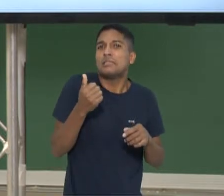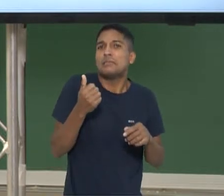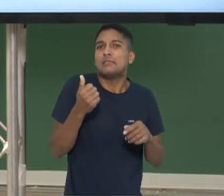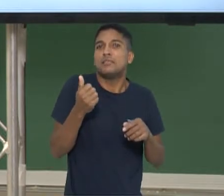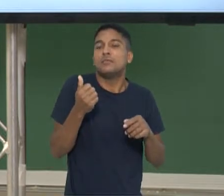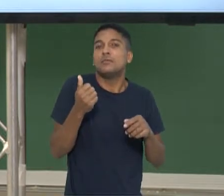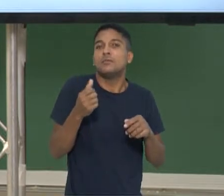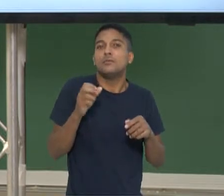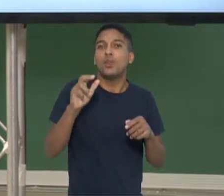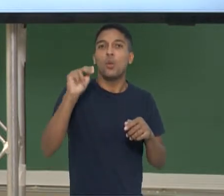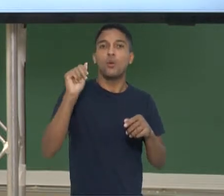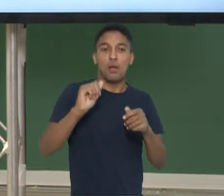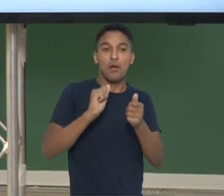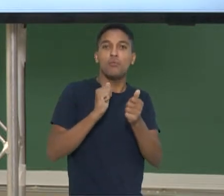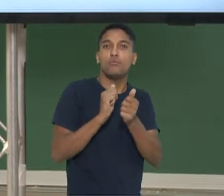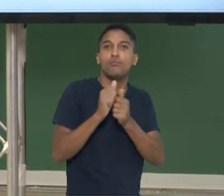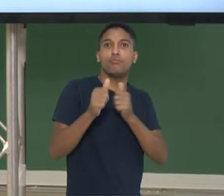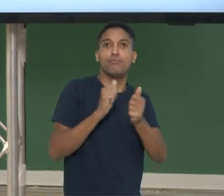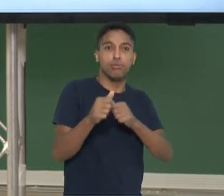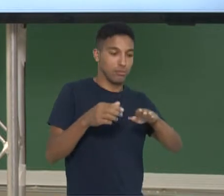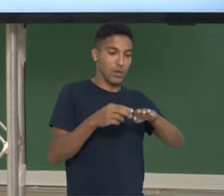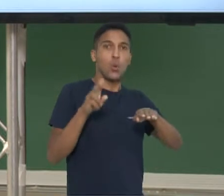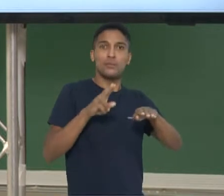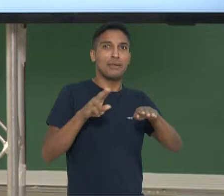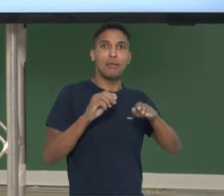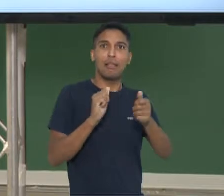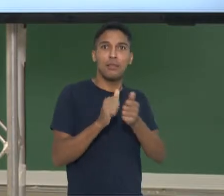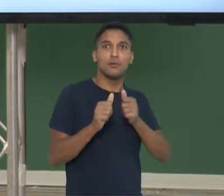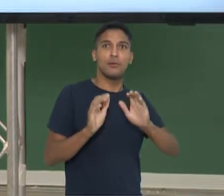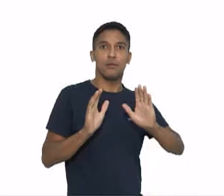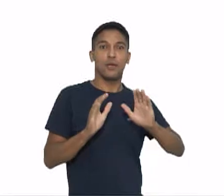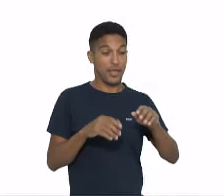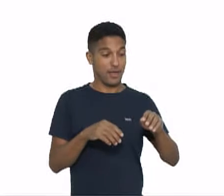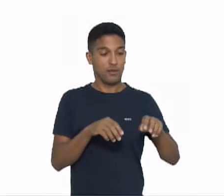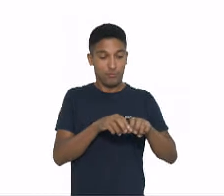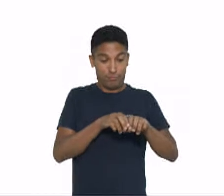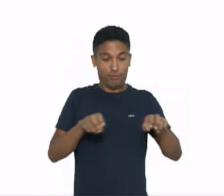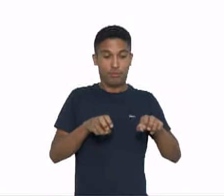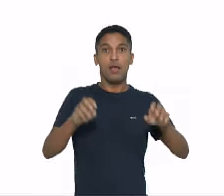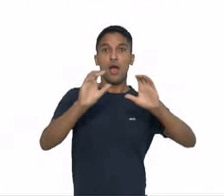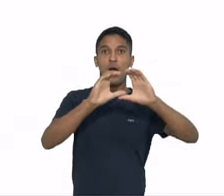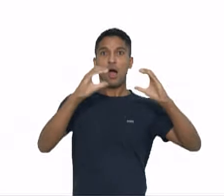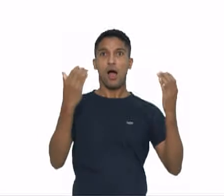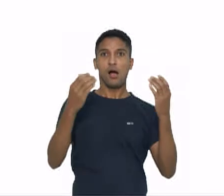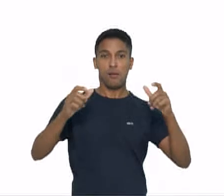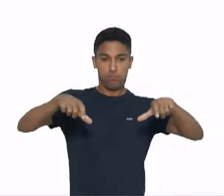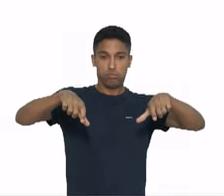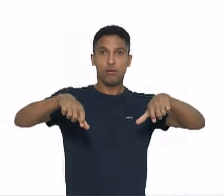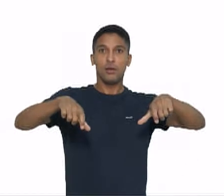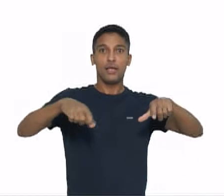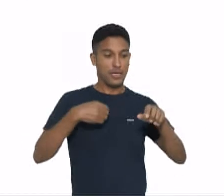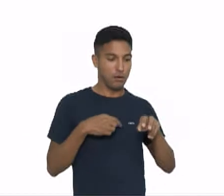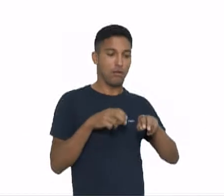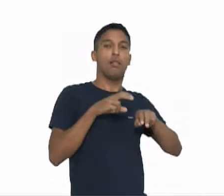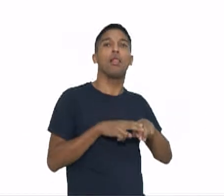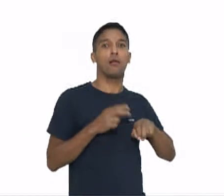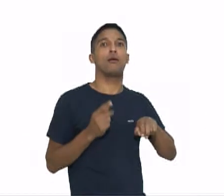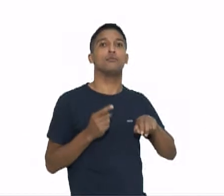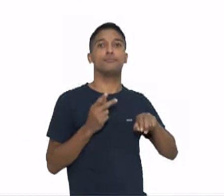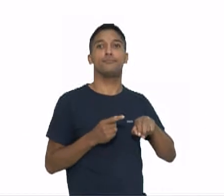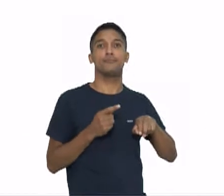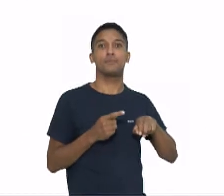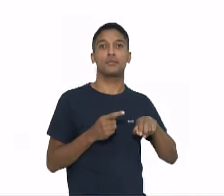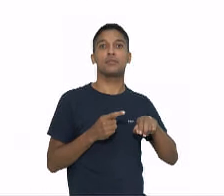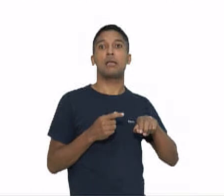porque ele quase não saía do banco. Pobrezinho. A ver, tienen buen estado. E de alguna manera